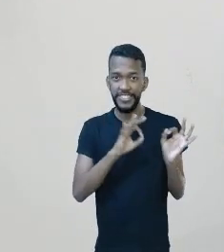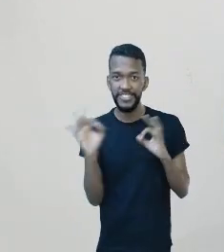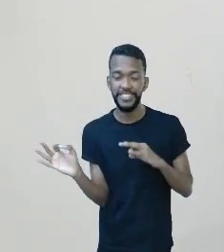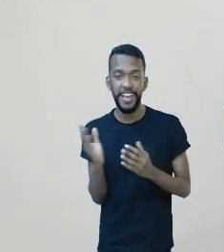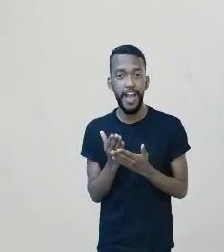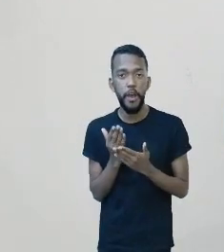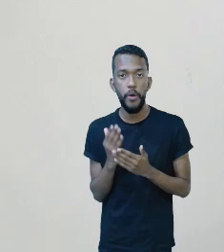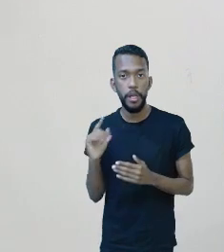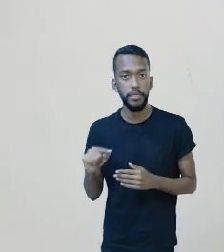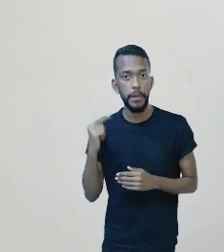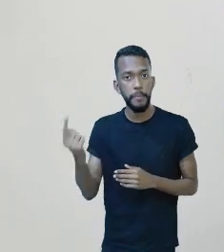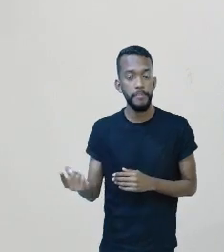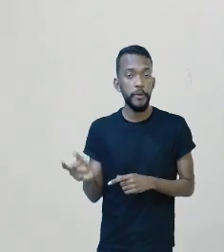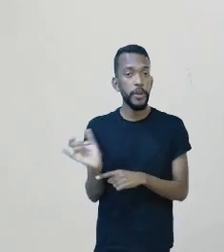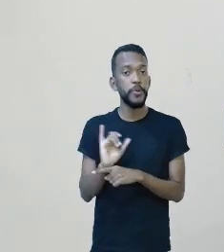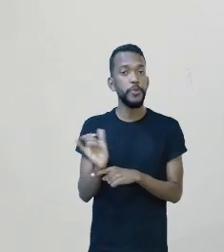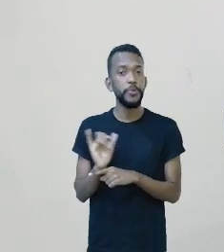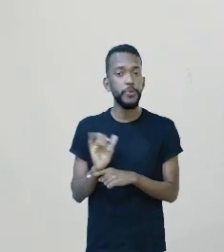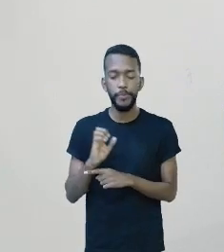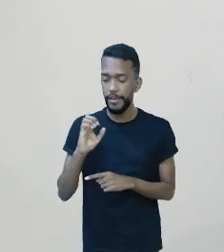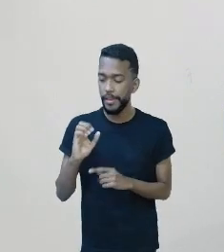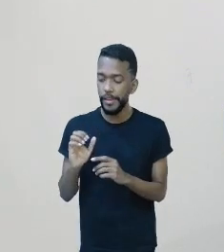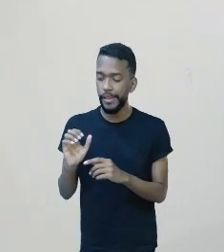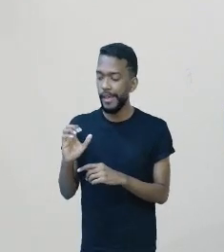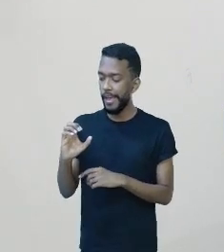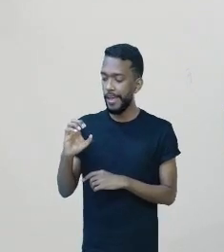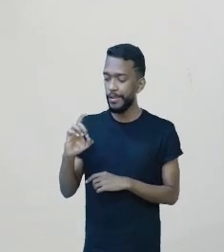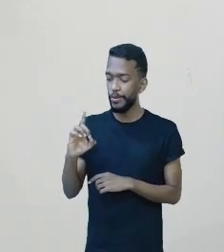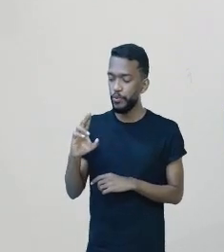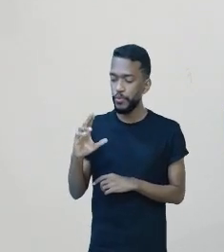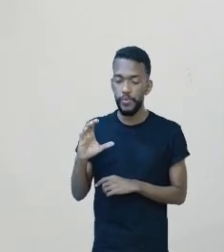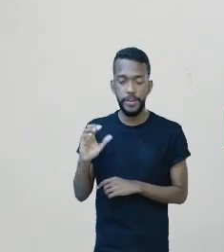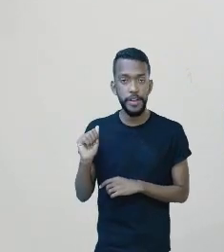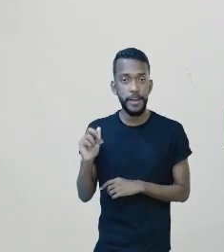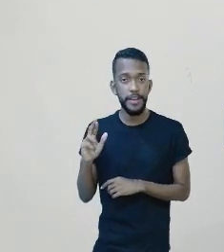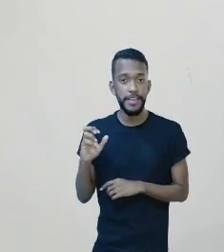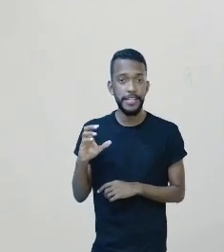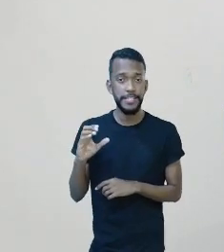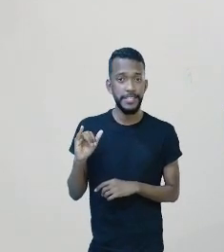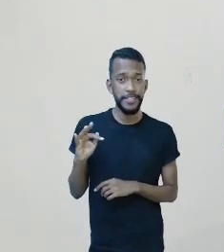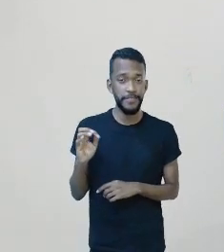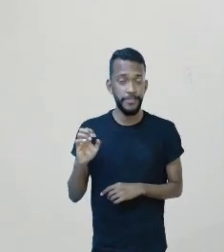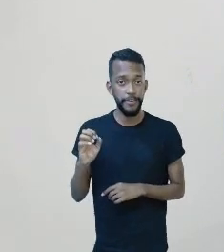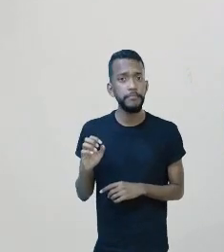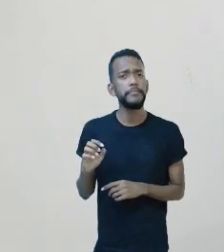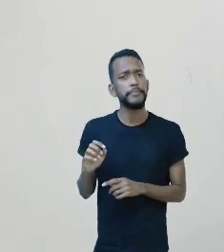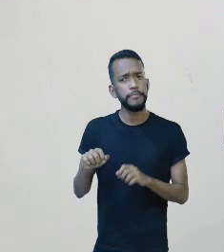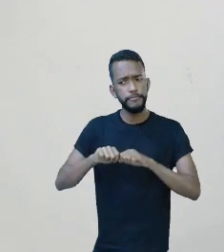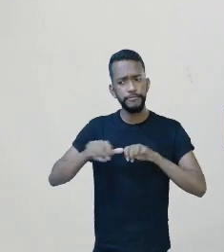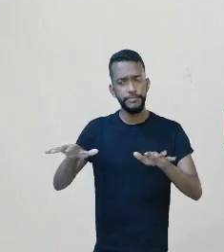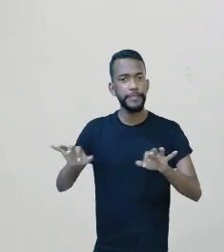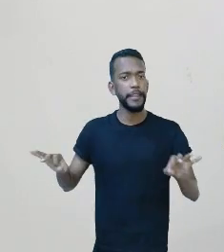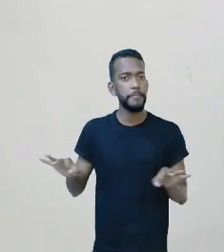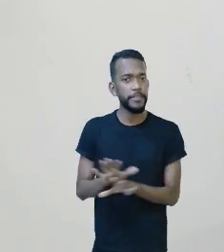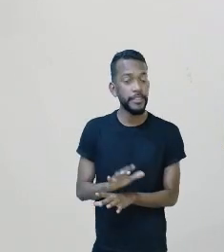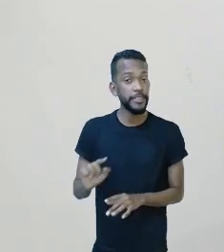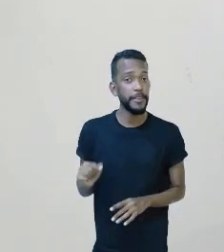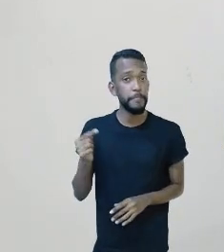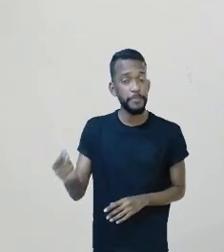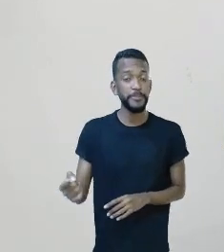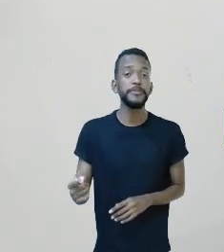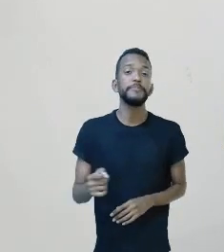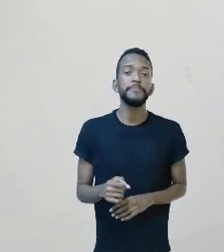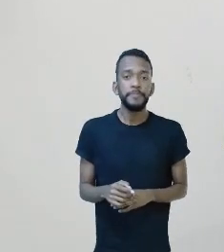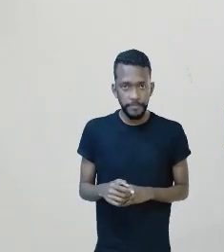no canal do Educa Recife. Isso mesmo, depois que a transmissão acabar, você vai ter acesso a essa